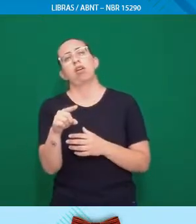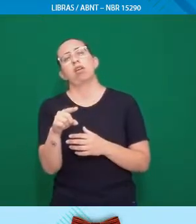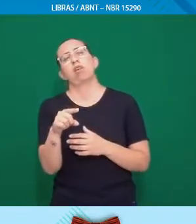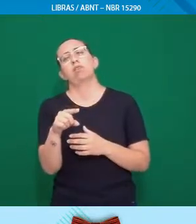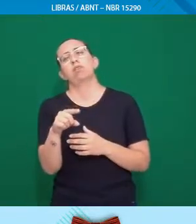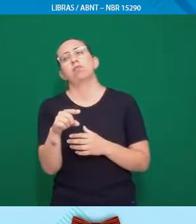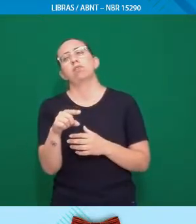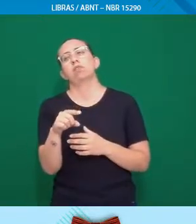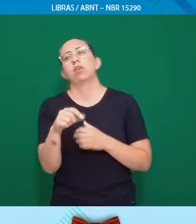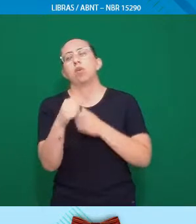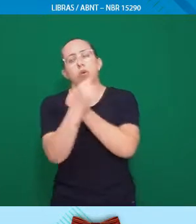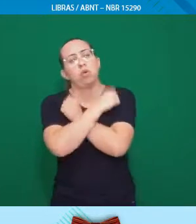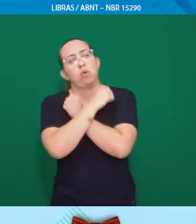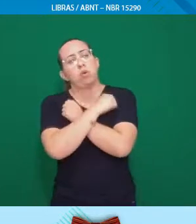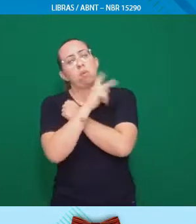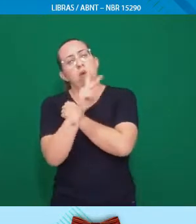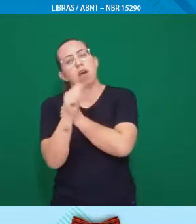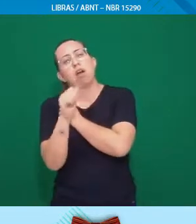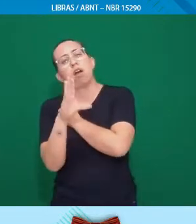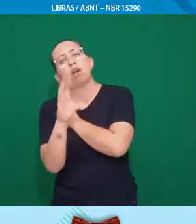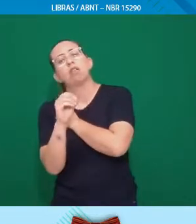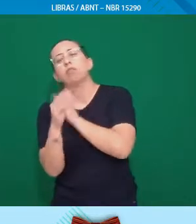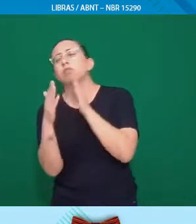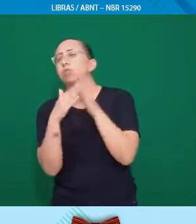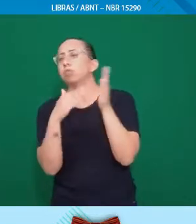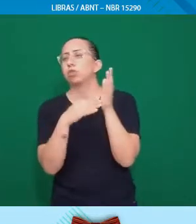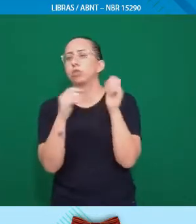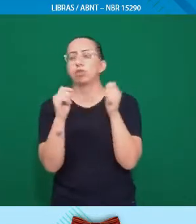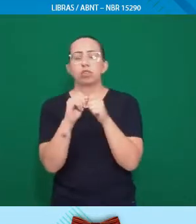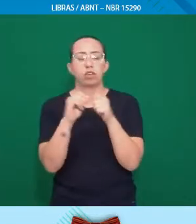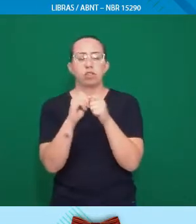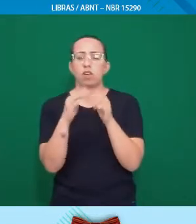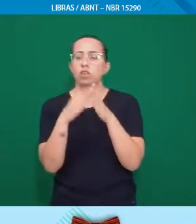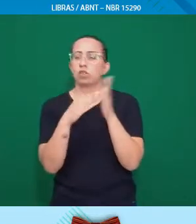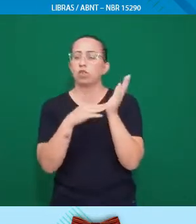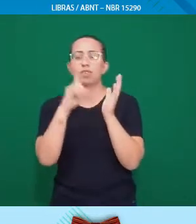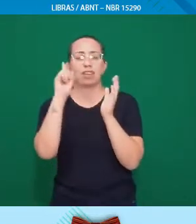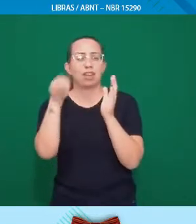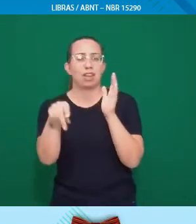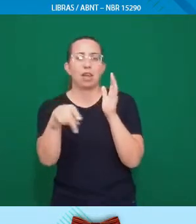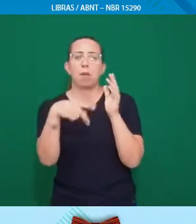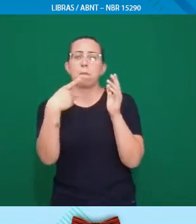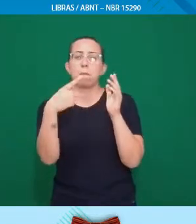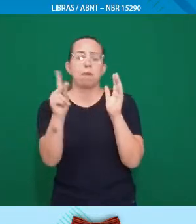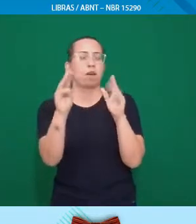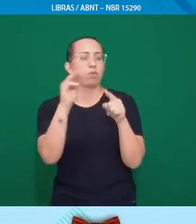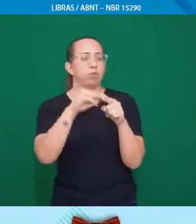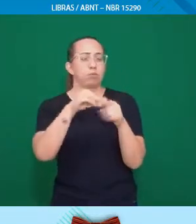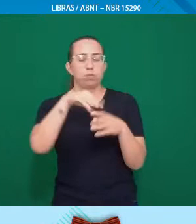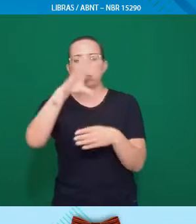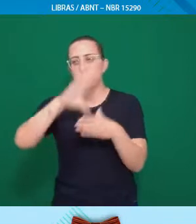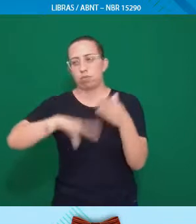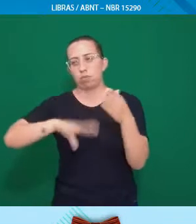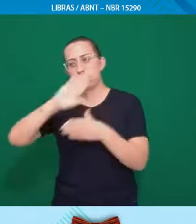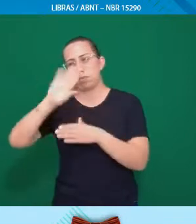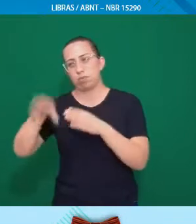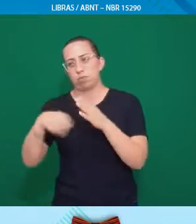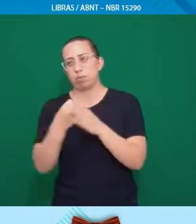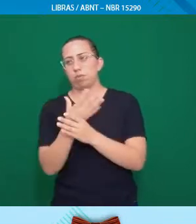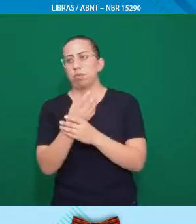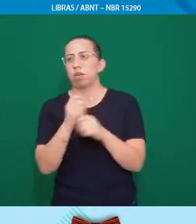tempo que eu não vejo pago eu quero dar um abraço no PA tudo aquilo que você anda apresenta aqui para o nosso município